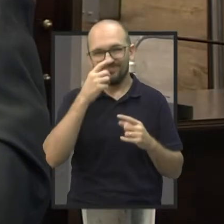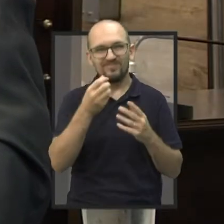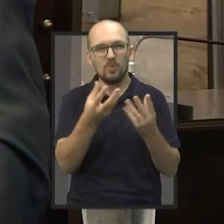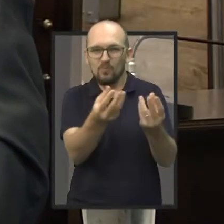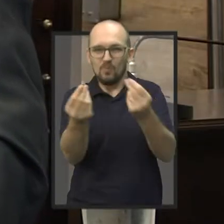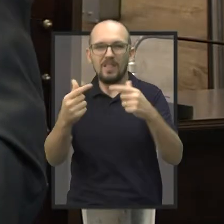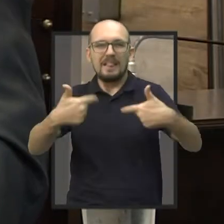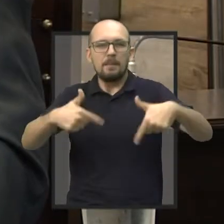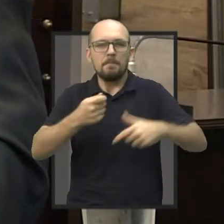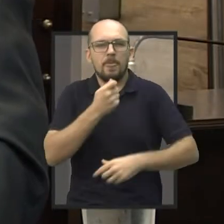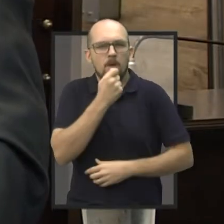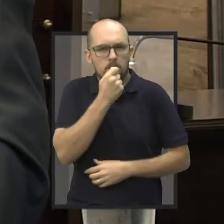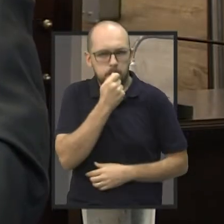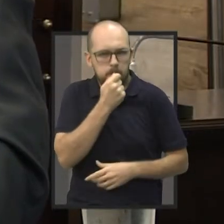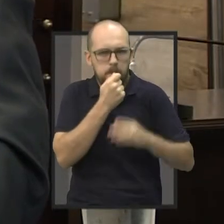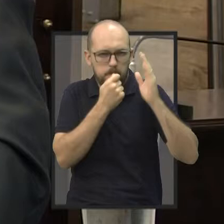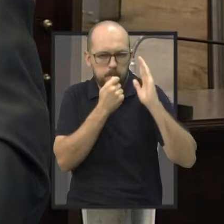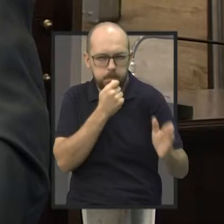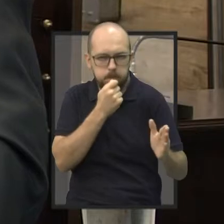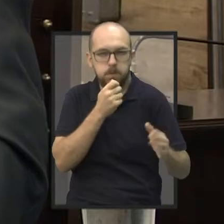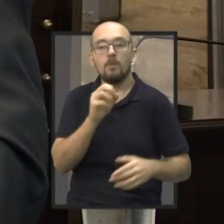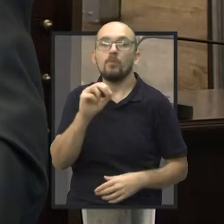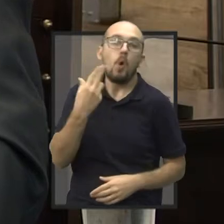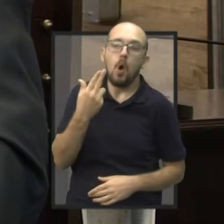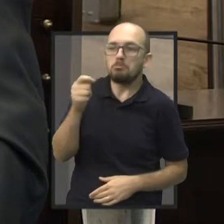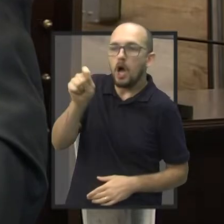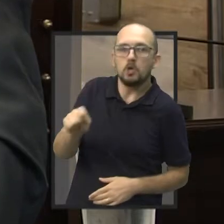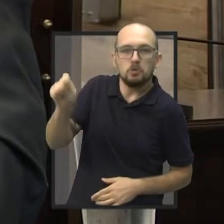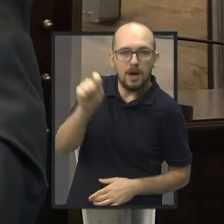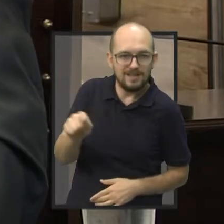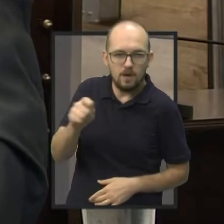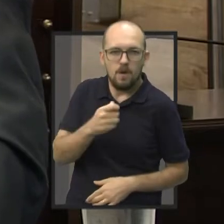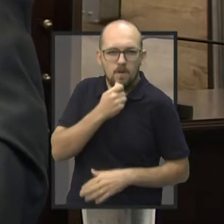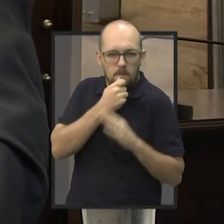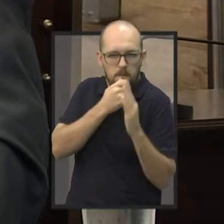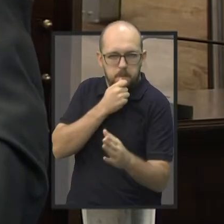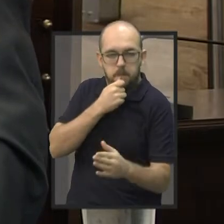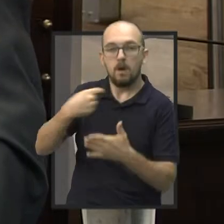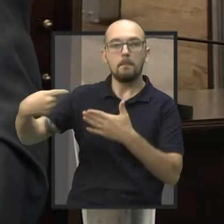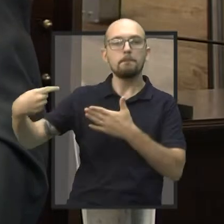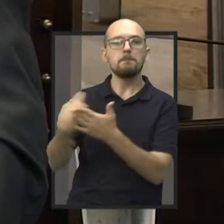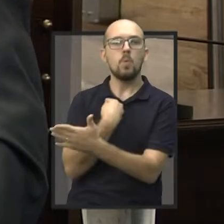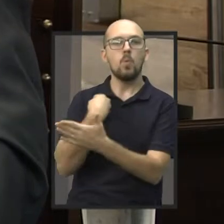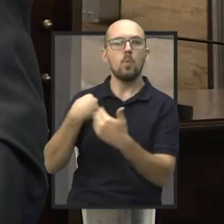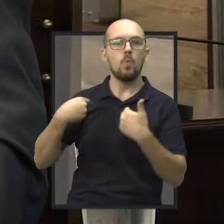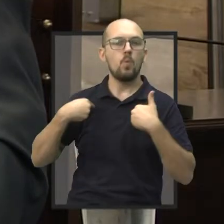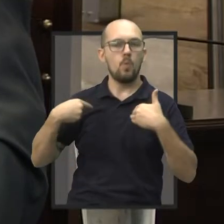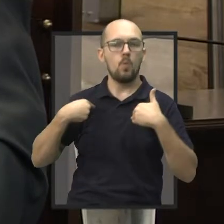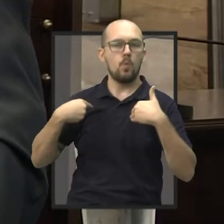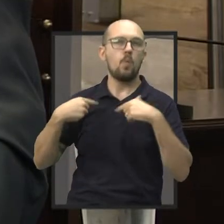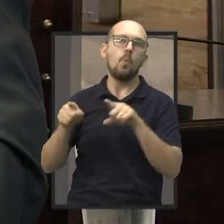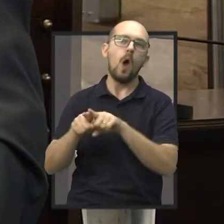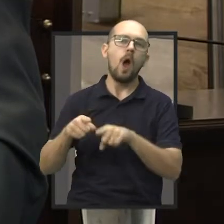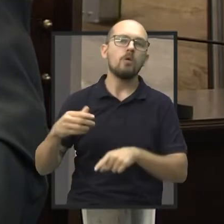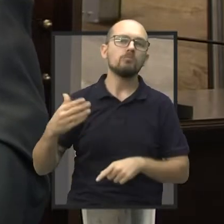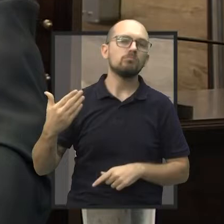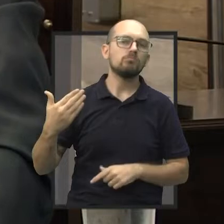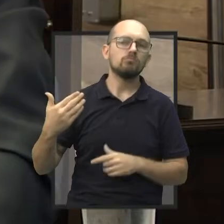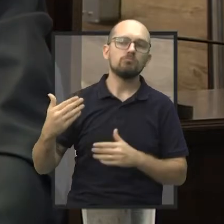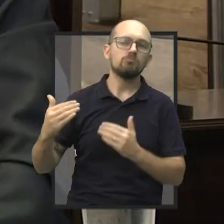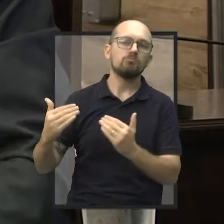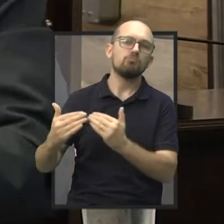muitos árbitros ou associações de arbitragem, elas me questionaram me questionaram